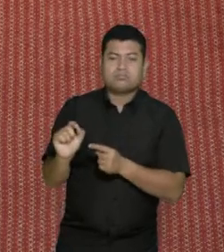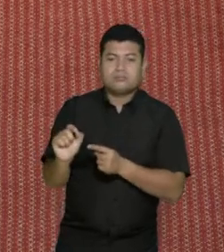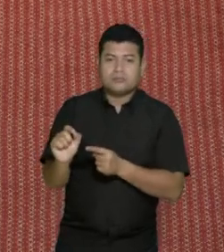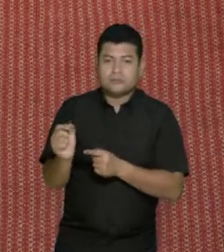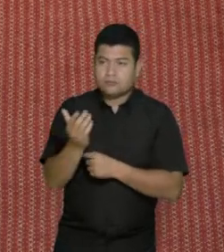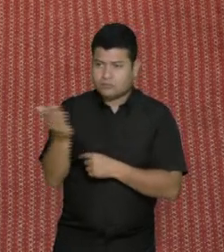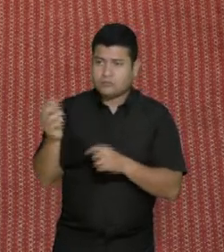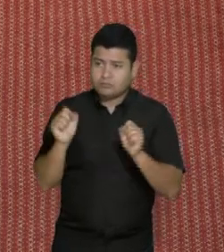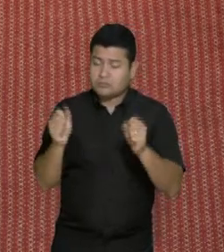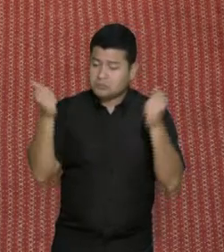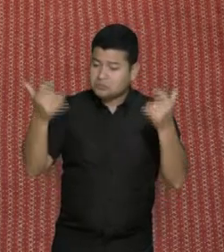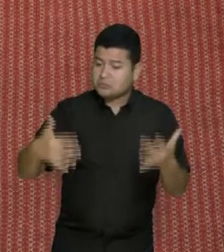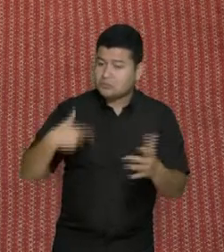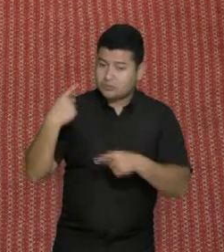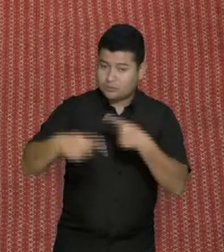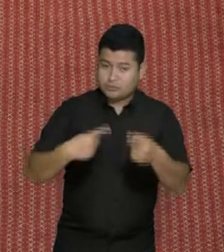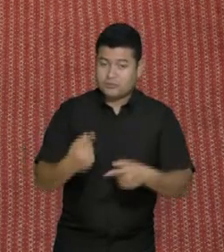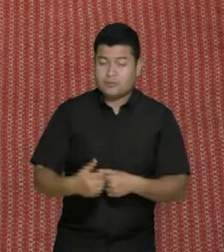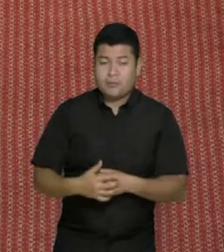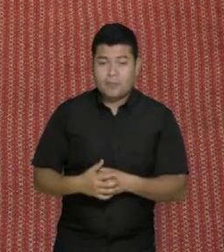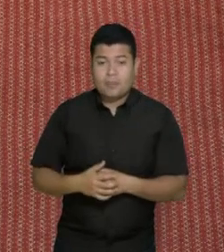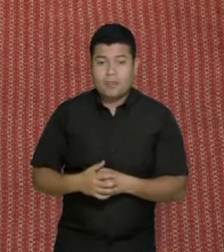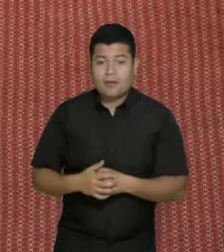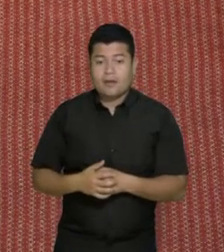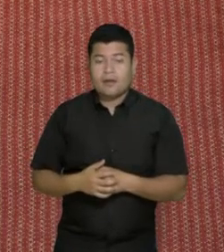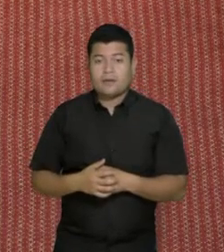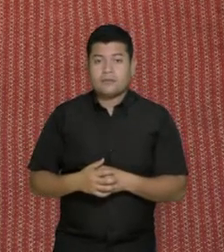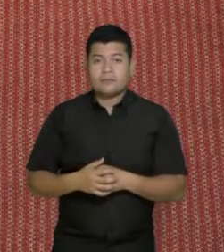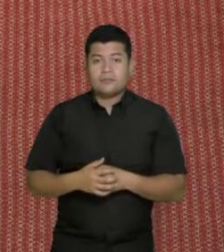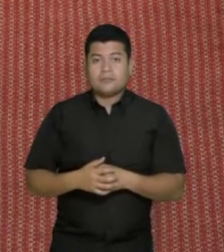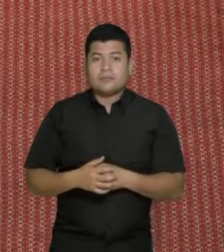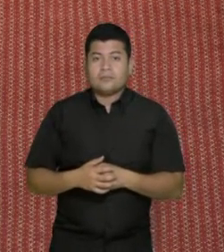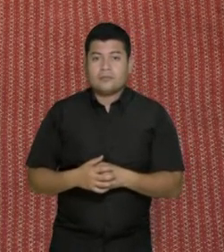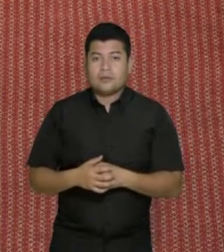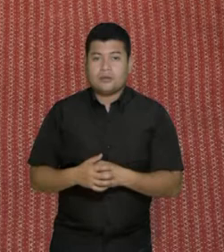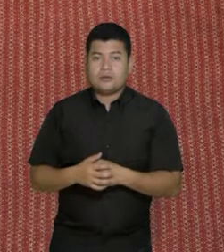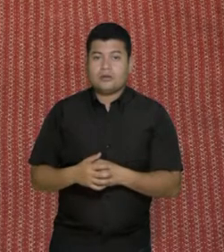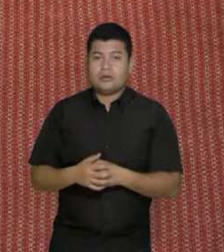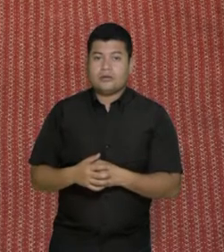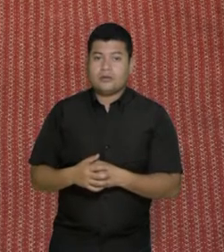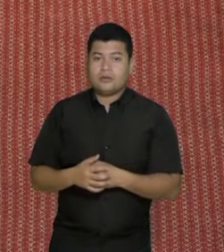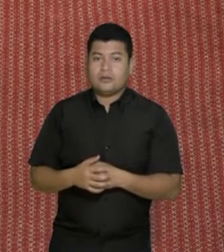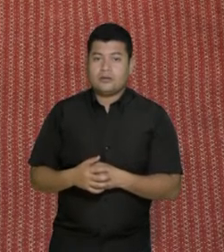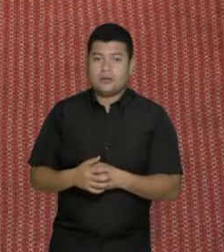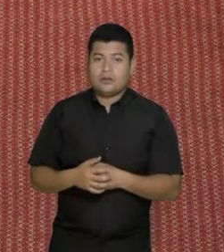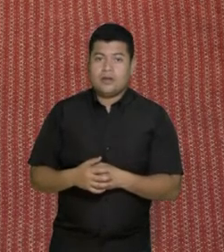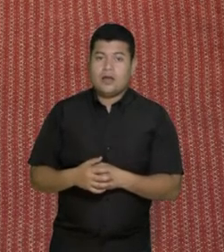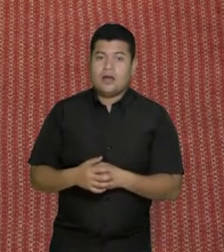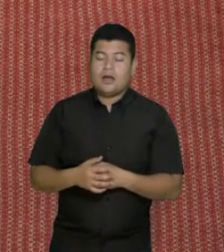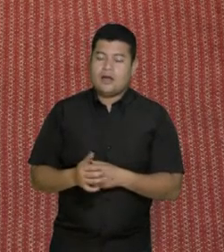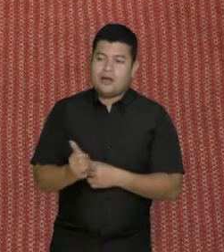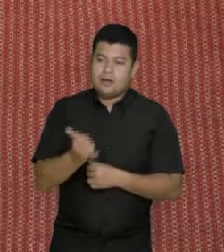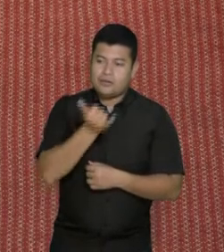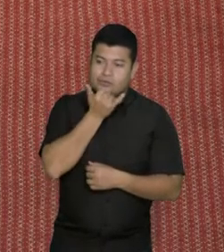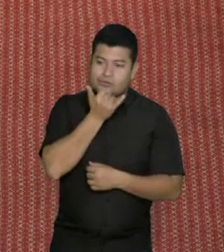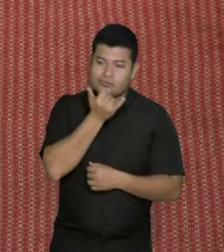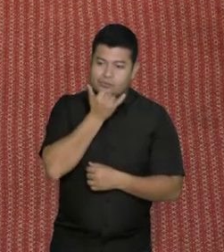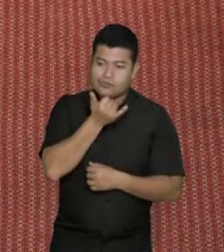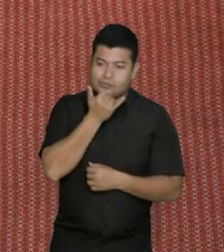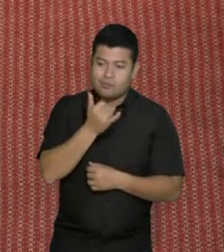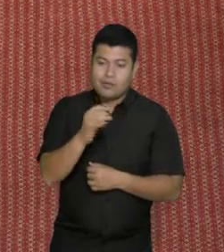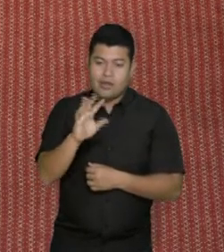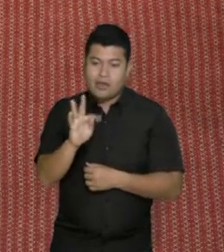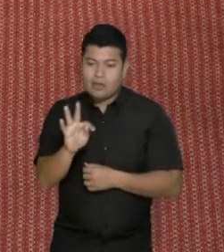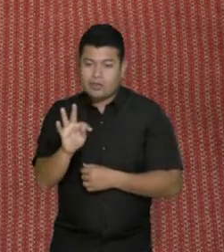as trancas e corridas. E tranças e cordas. Tranças e cordas. Ah, eu não vi o cedilha ali. Tranças e